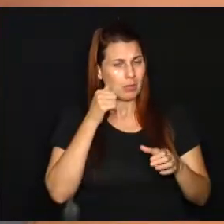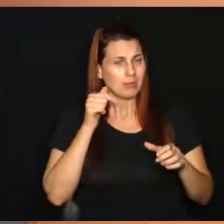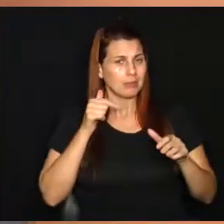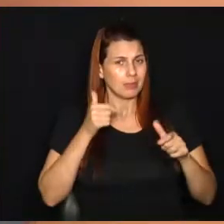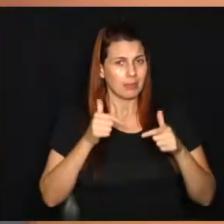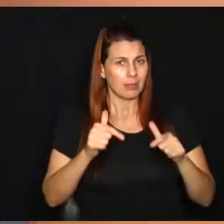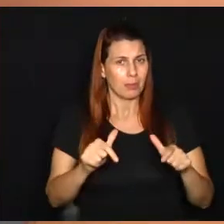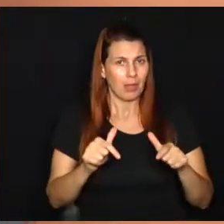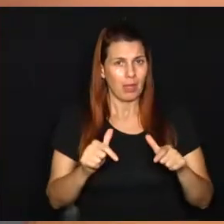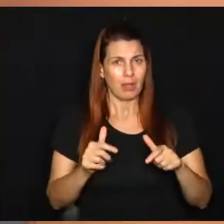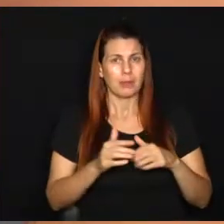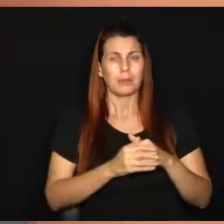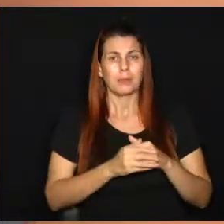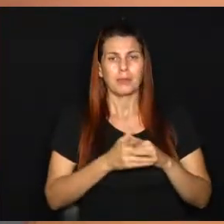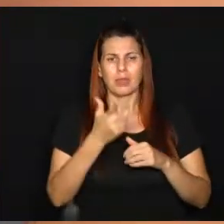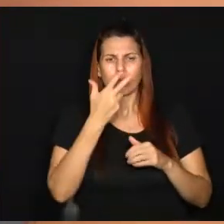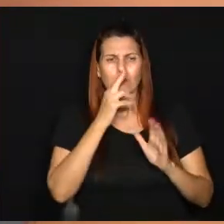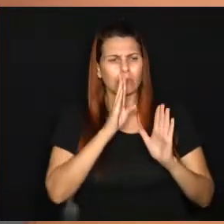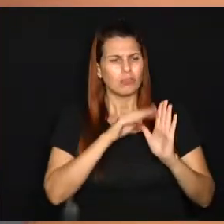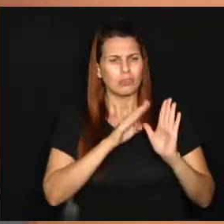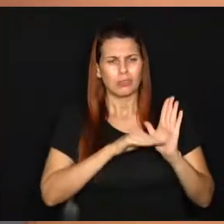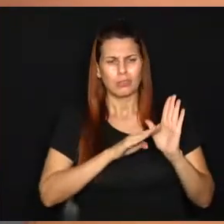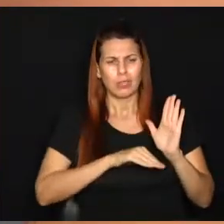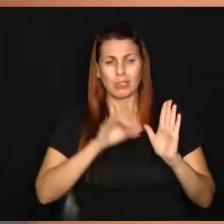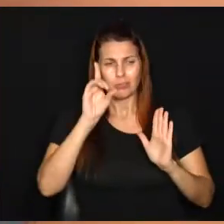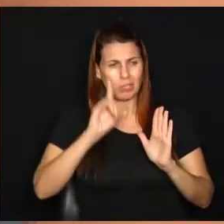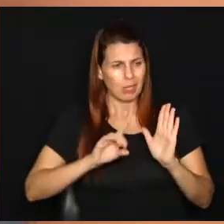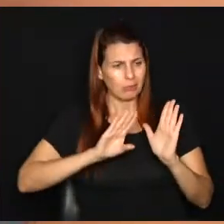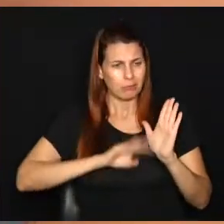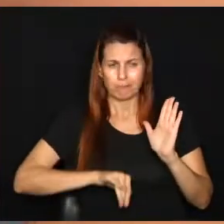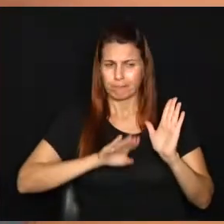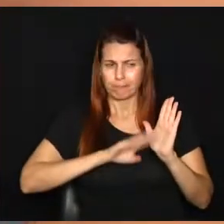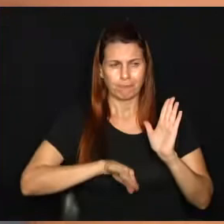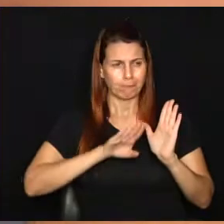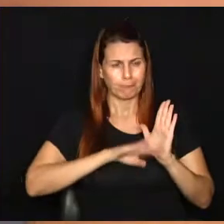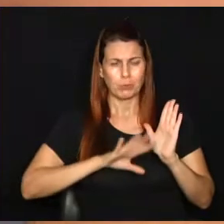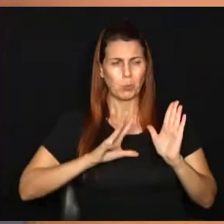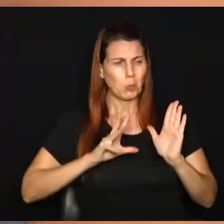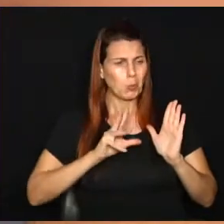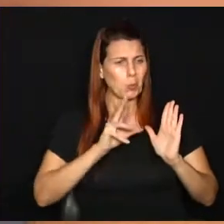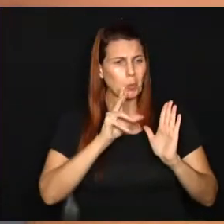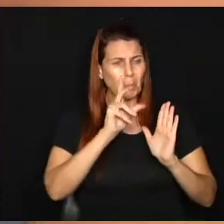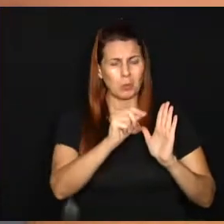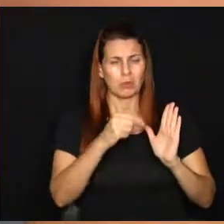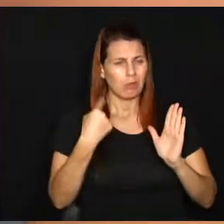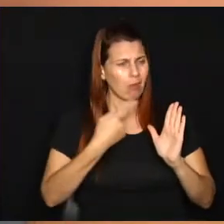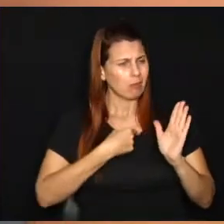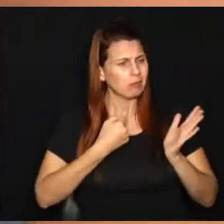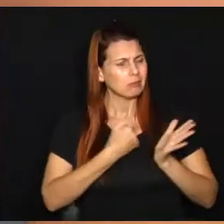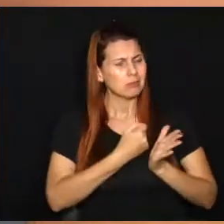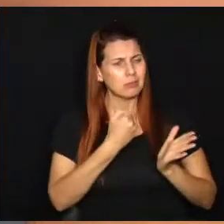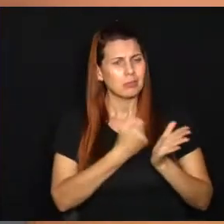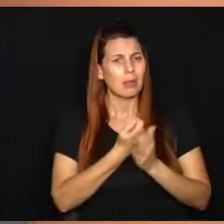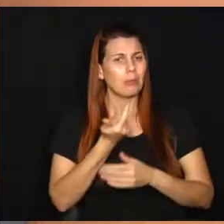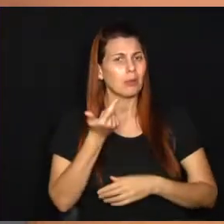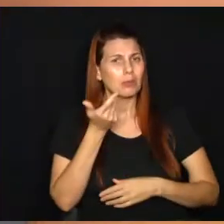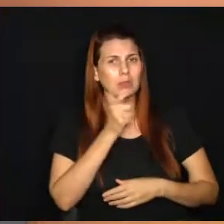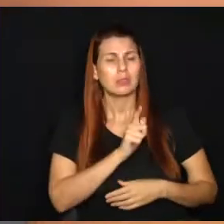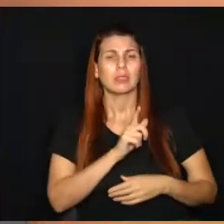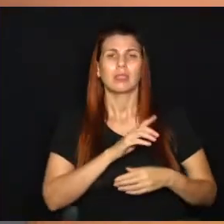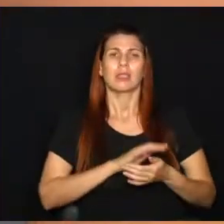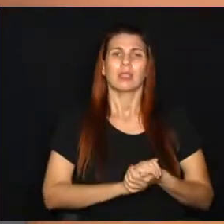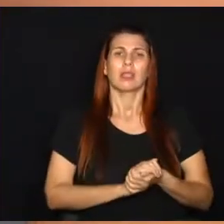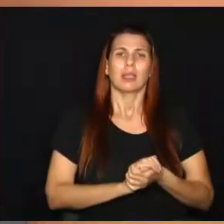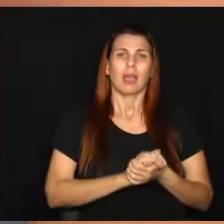tá tirando tudo, todos os direitos que a gente tem, o mínimo que a gente conquistou,